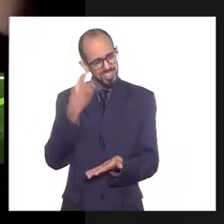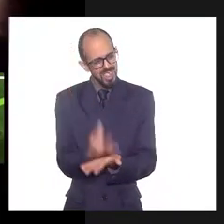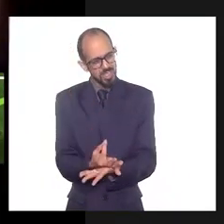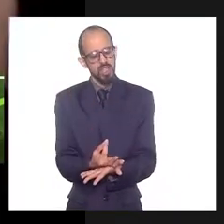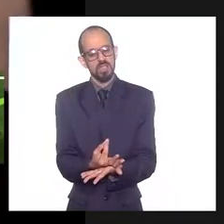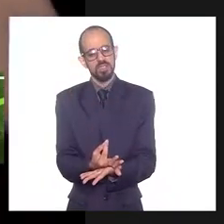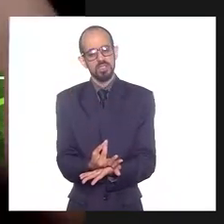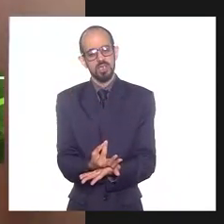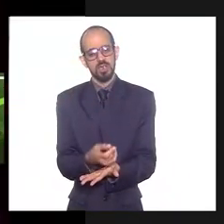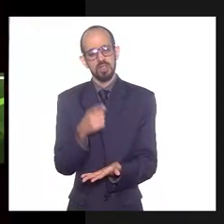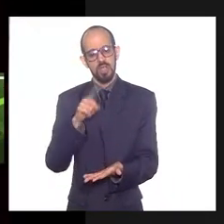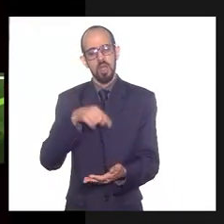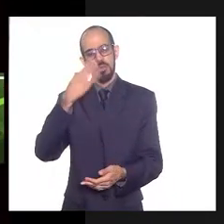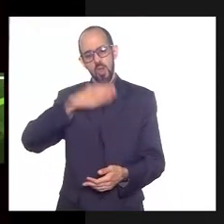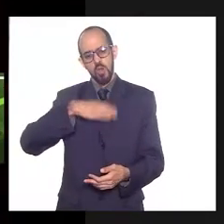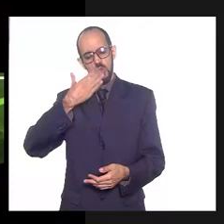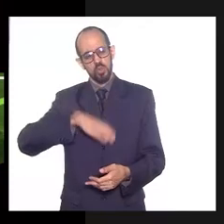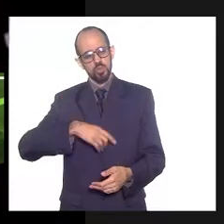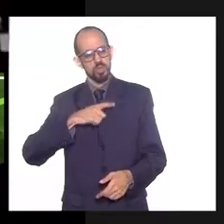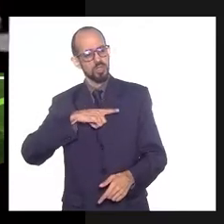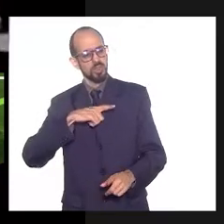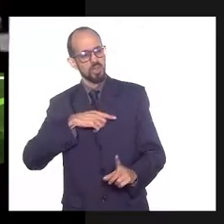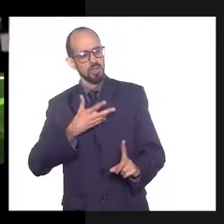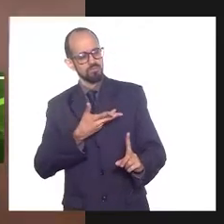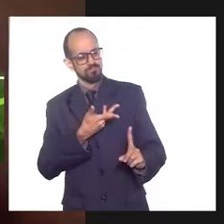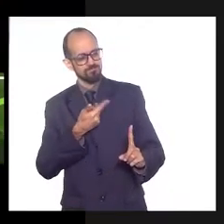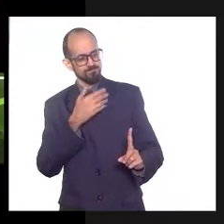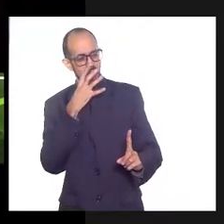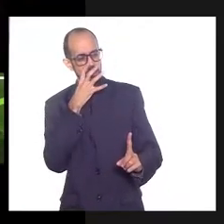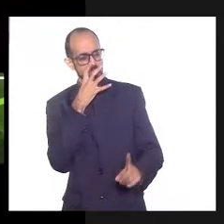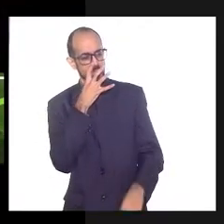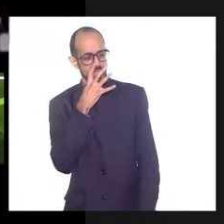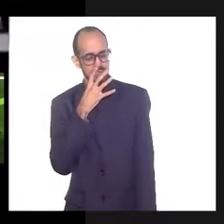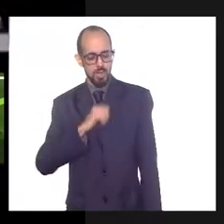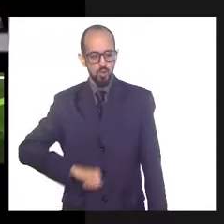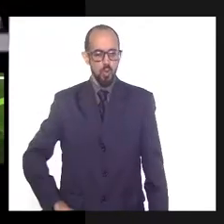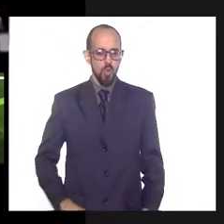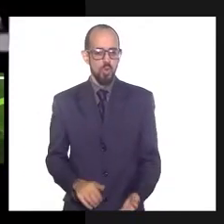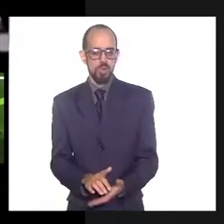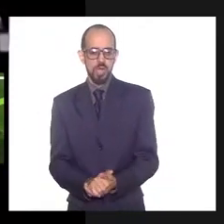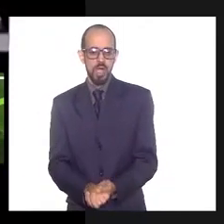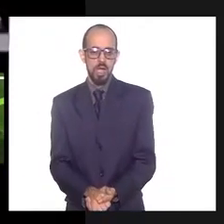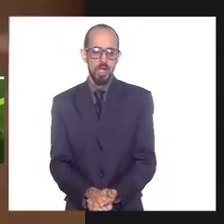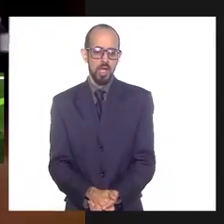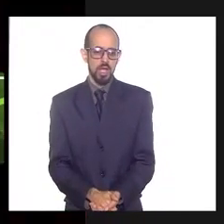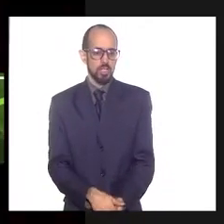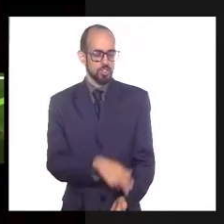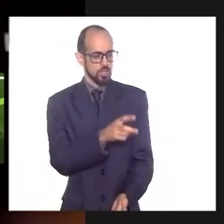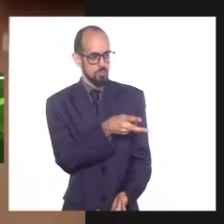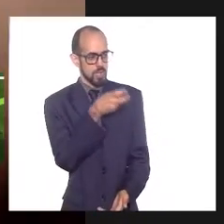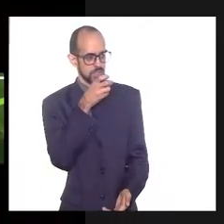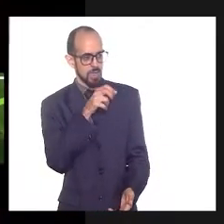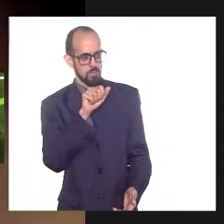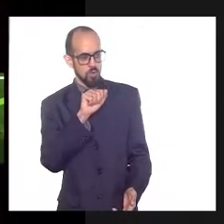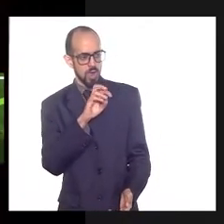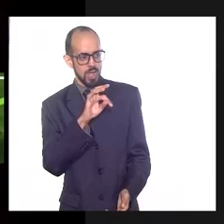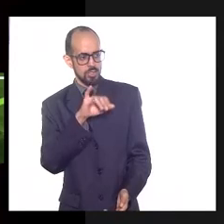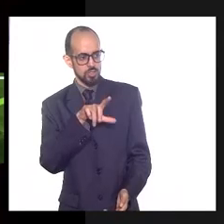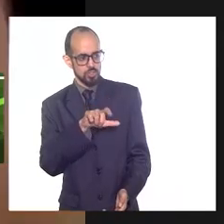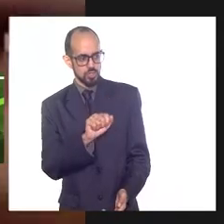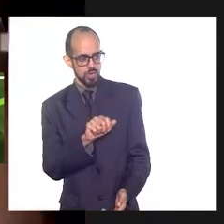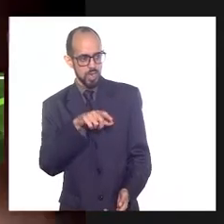um conduta muito admiradores ou não falei gente ouviu falar do attila Nunes de ir